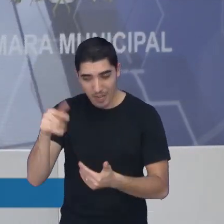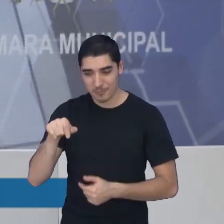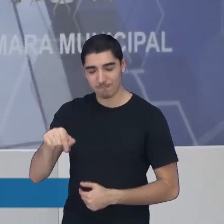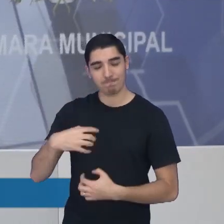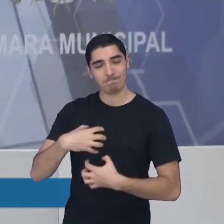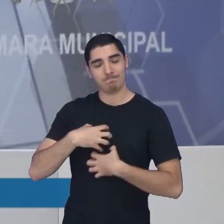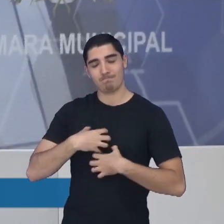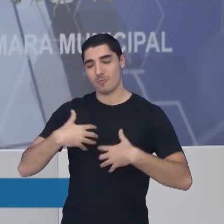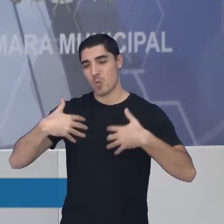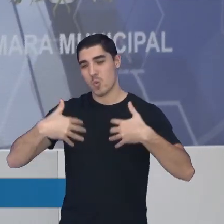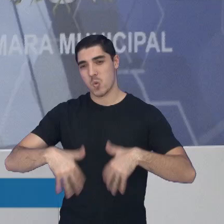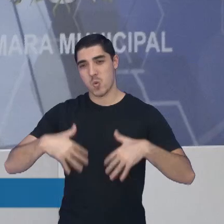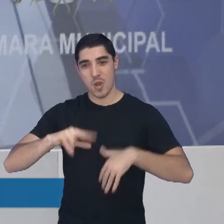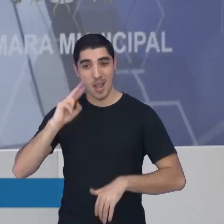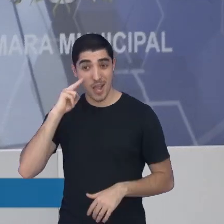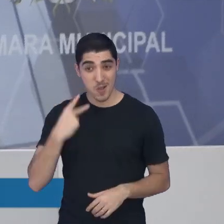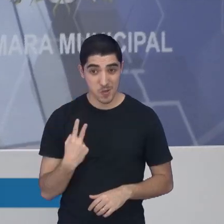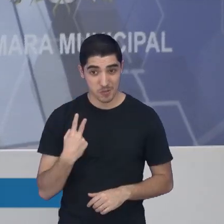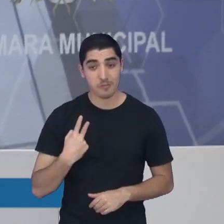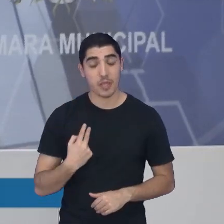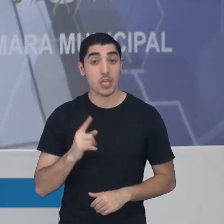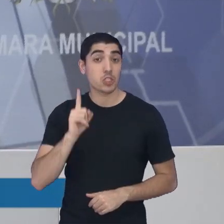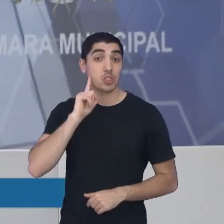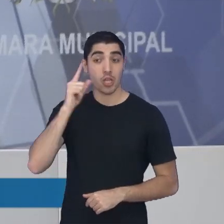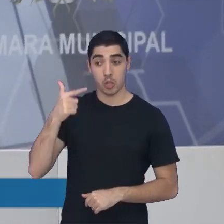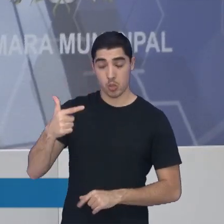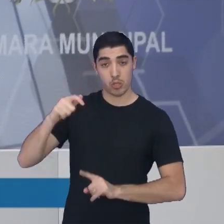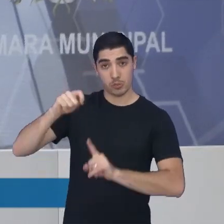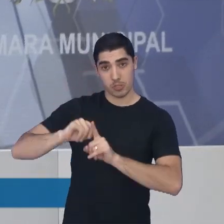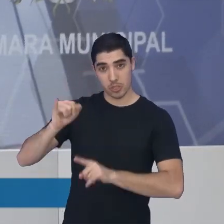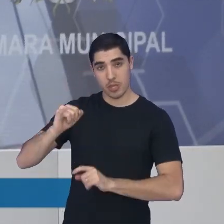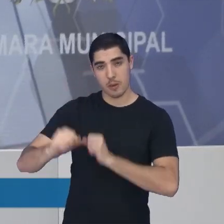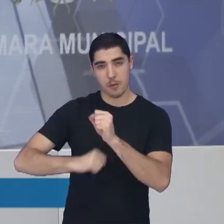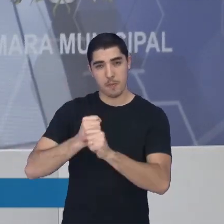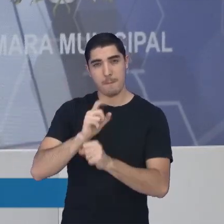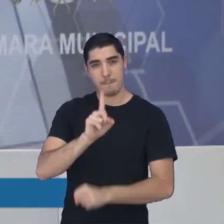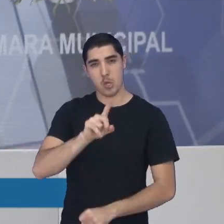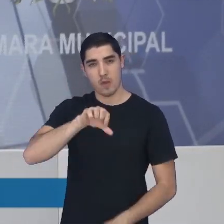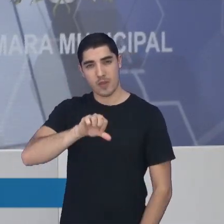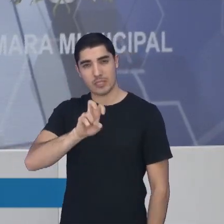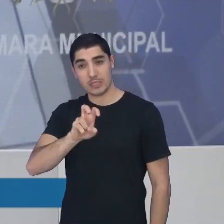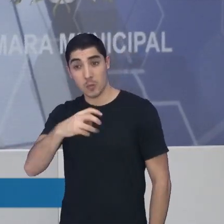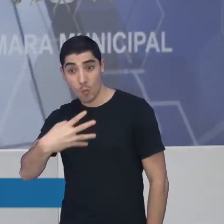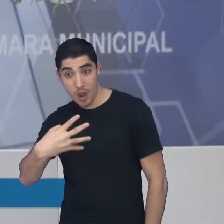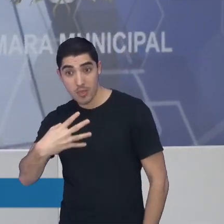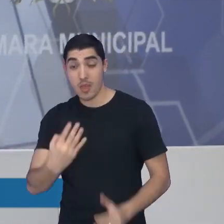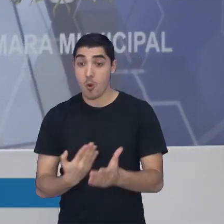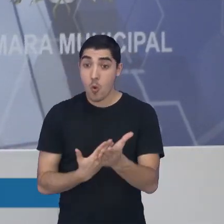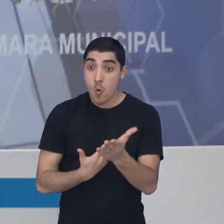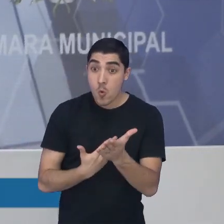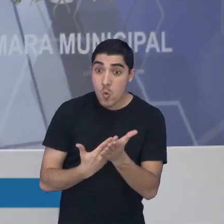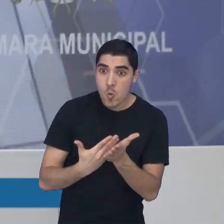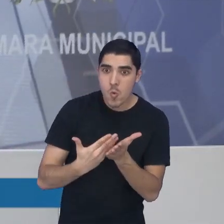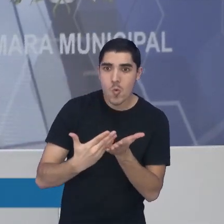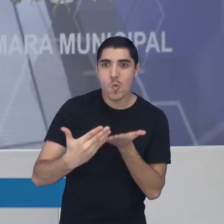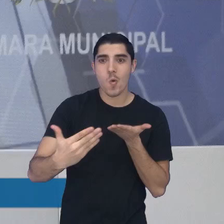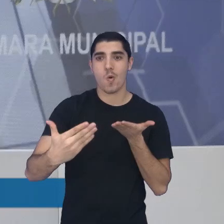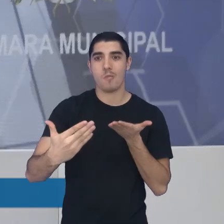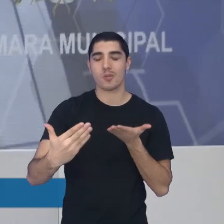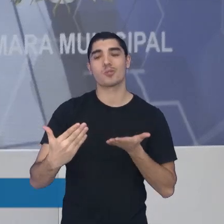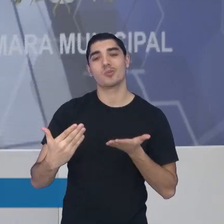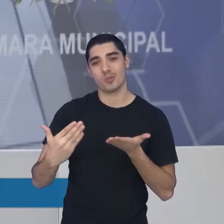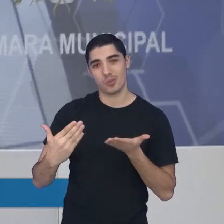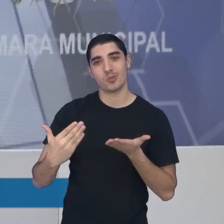Univap. Precisamente no dia 2 de janeiro de 1954, se deu início à pedra fundamental da nossa